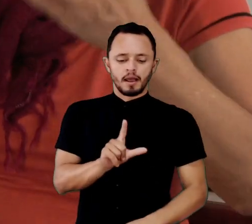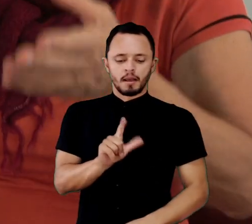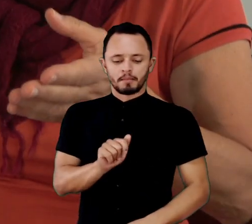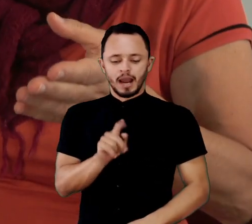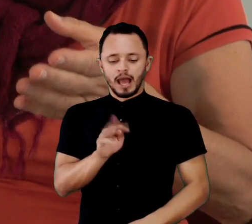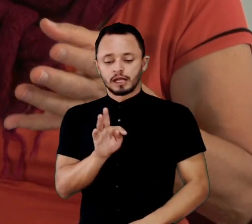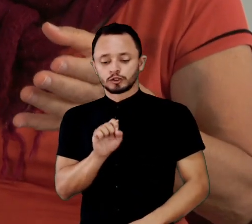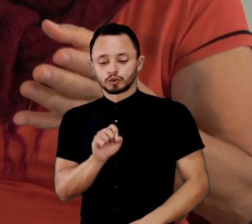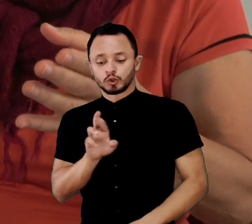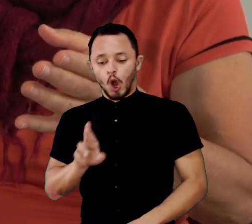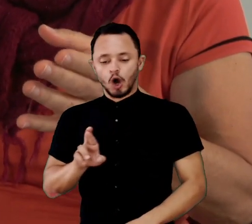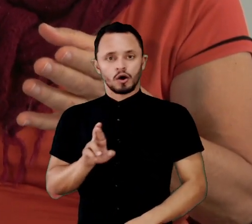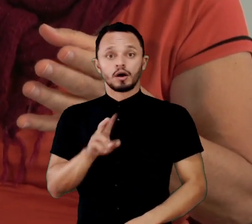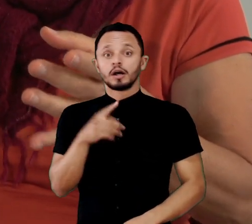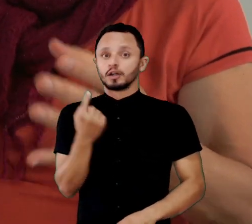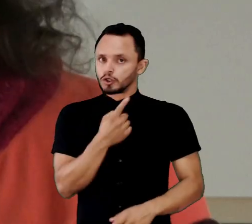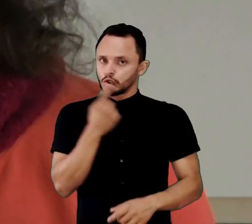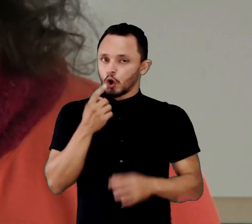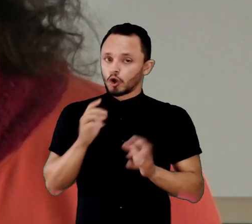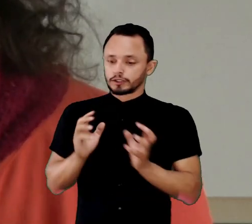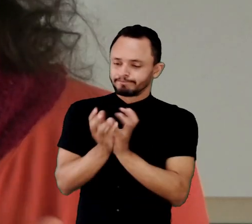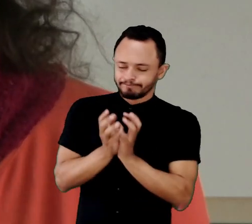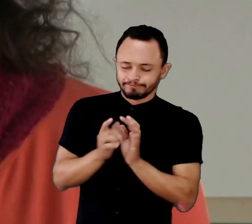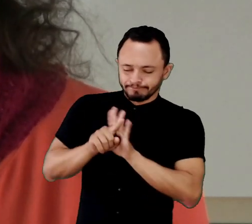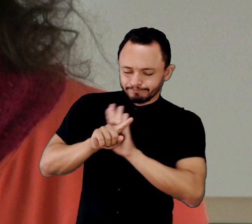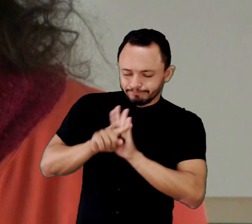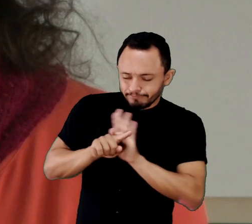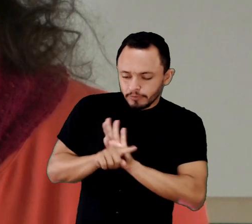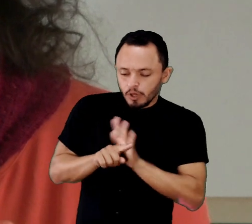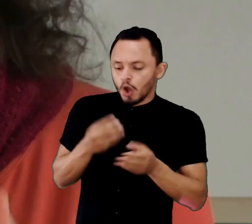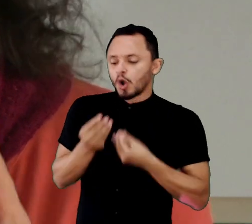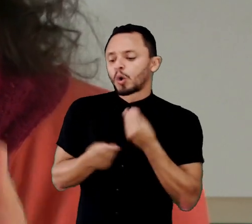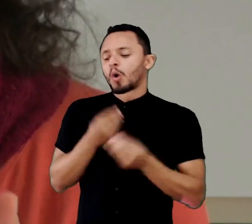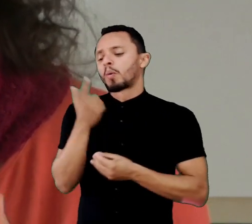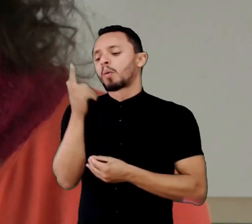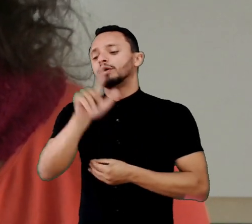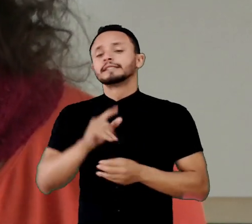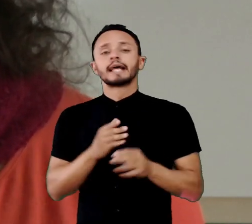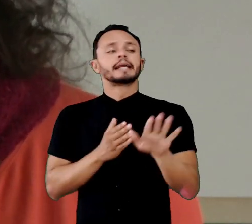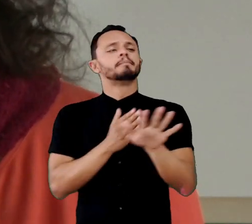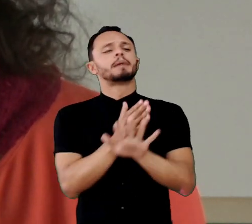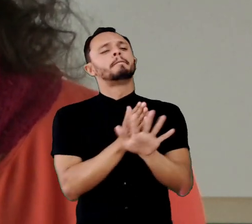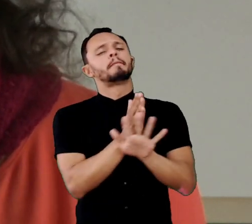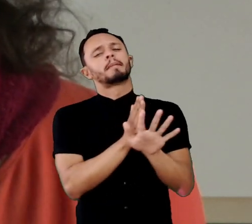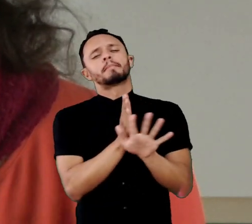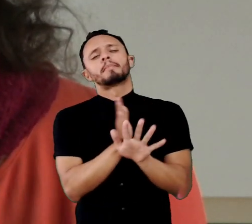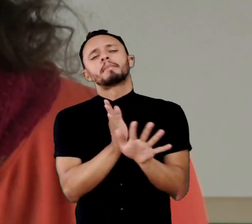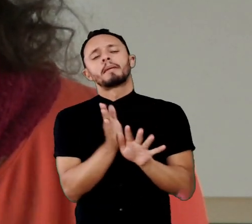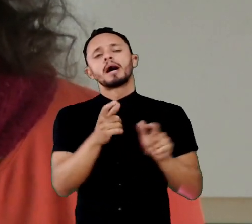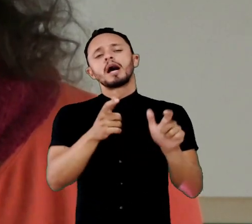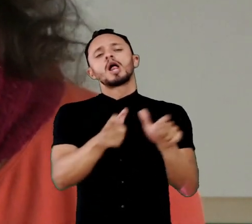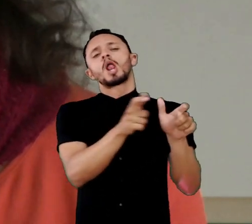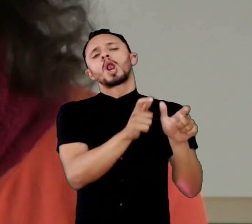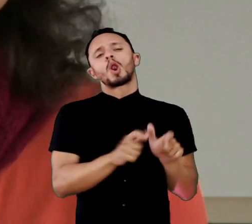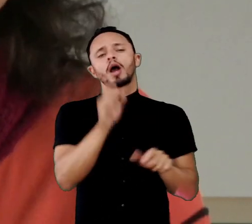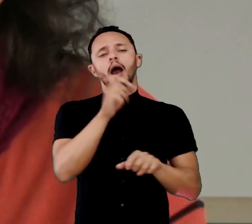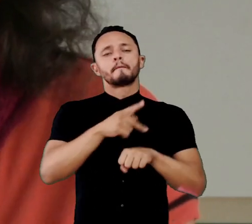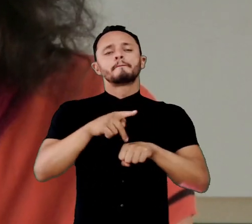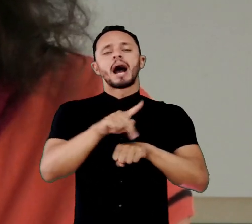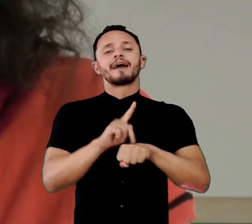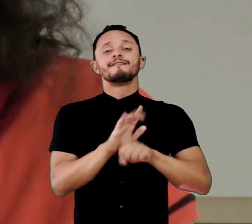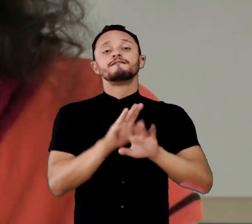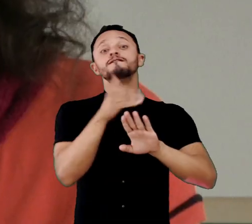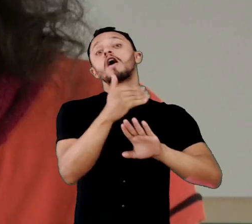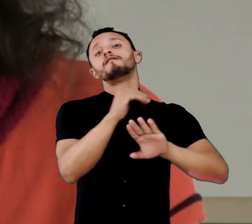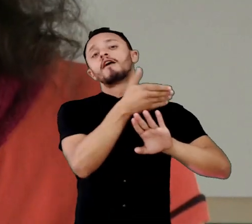grupos visando a internacionalização. Então a gente se preparou para isso. Eu falo isso porque eu acho que isso é uma dica importante para